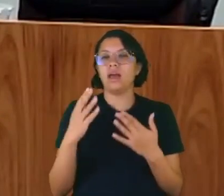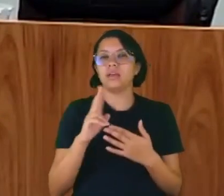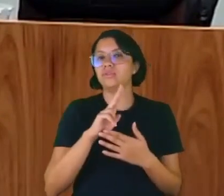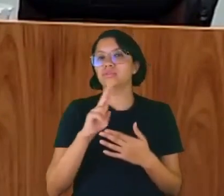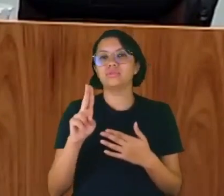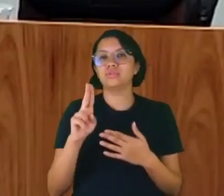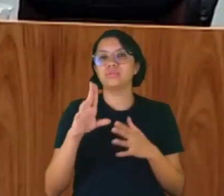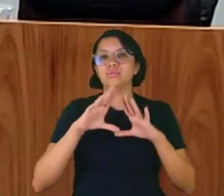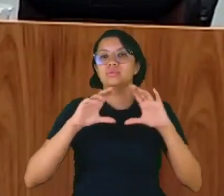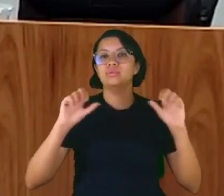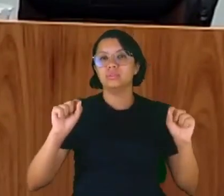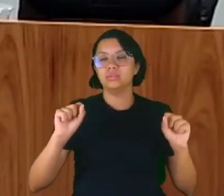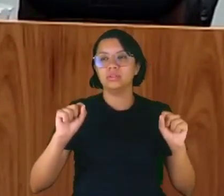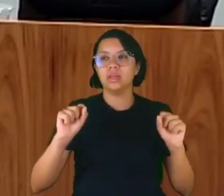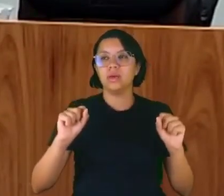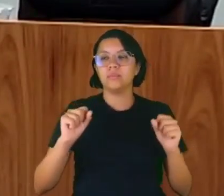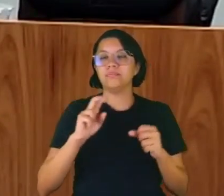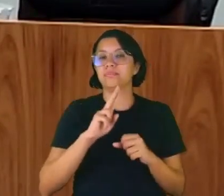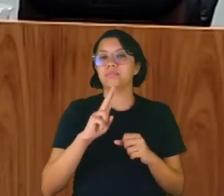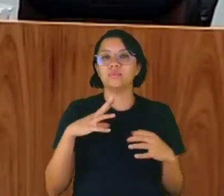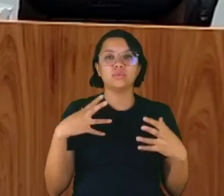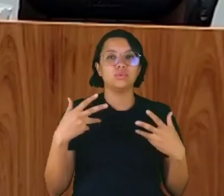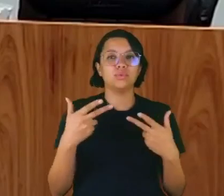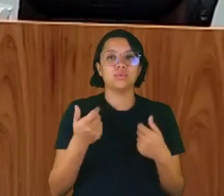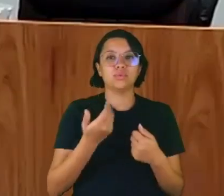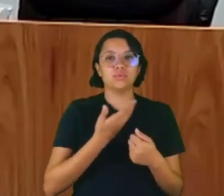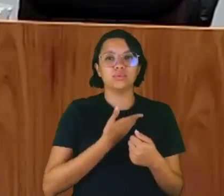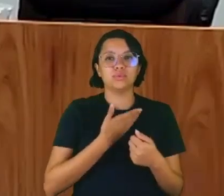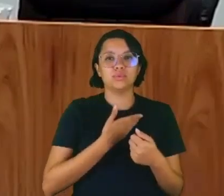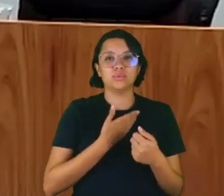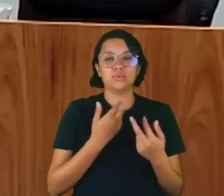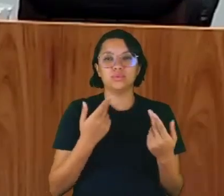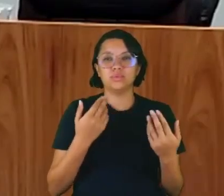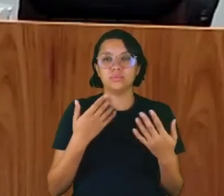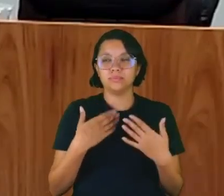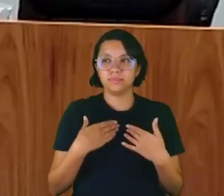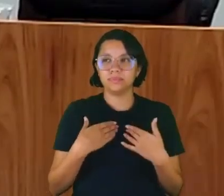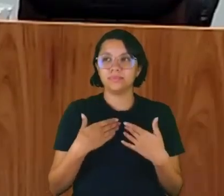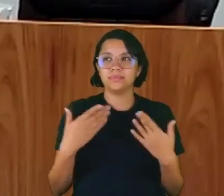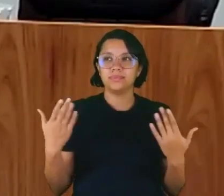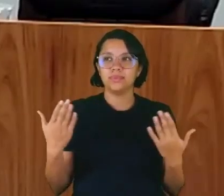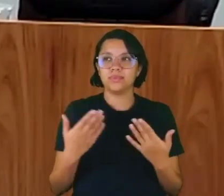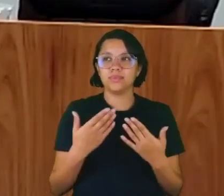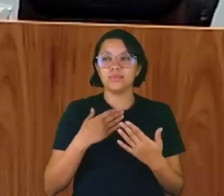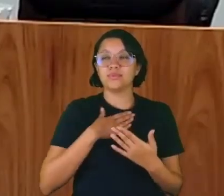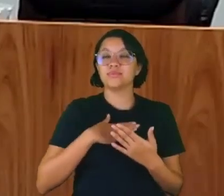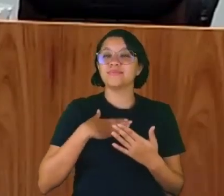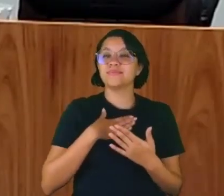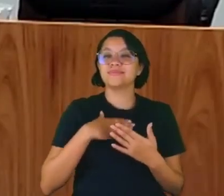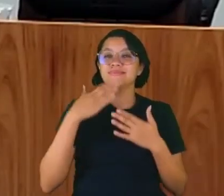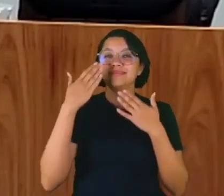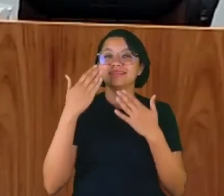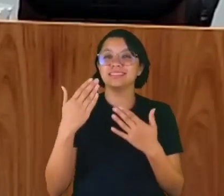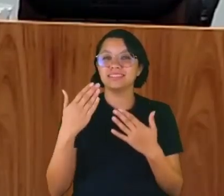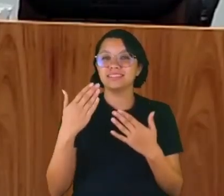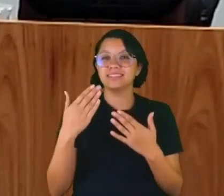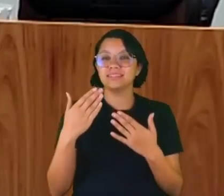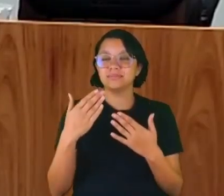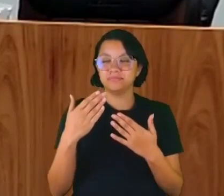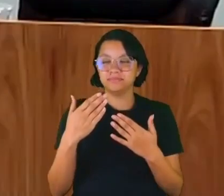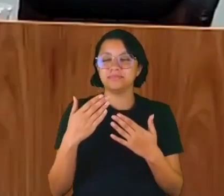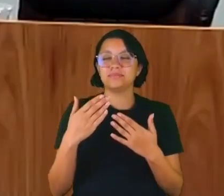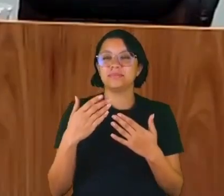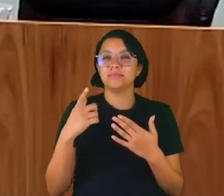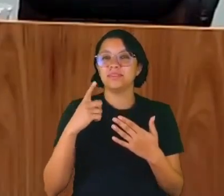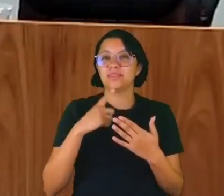tribunal, em nome dos meus pares, por prestigiar a gente hoje aqui. Sou muito grata, eu sou privilegiada em